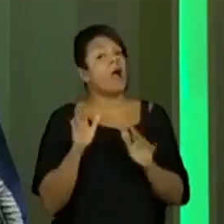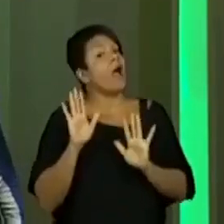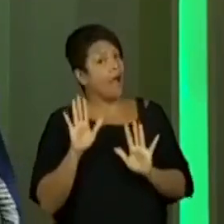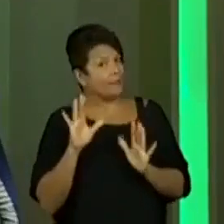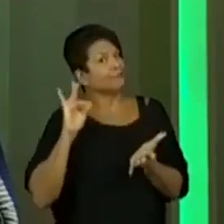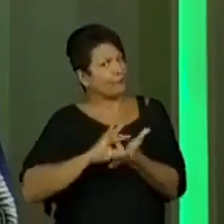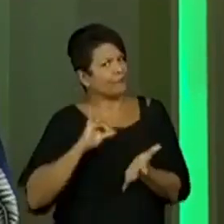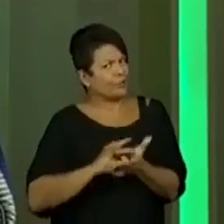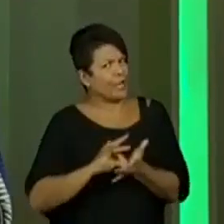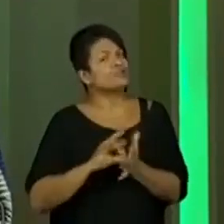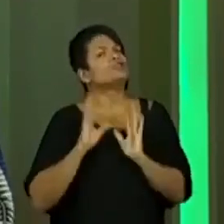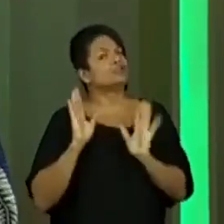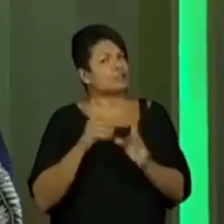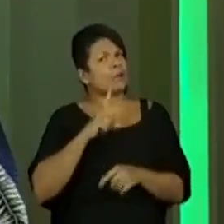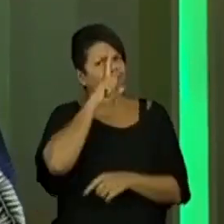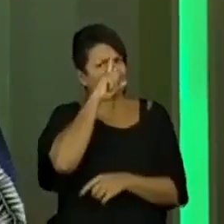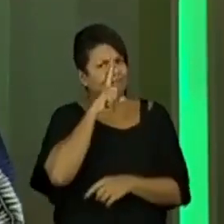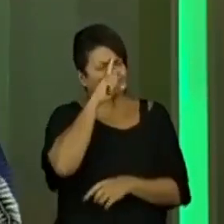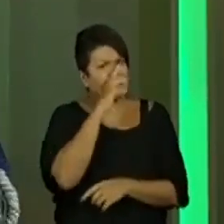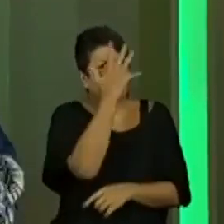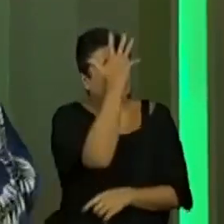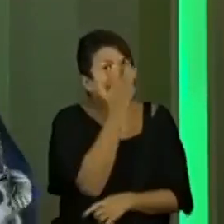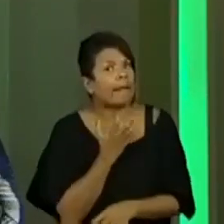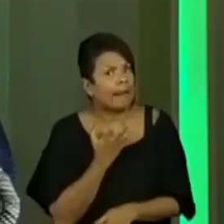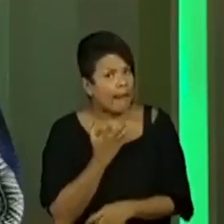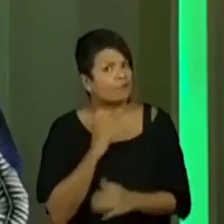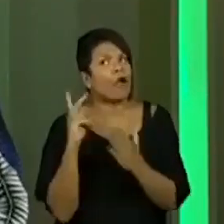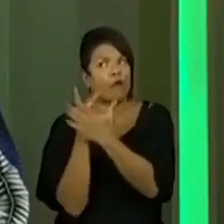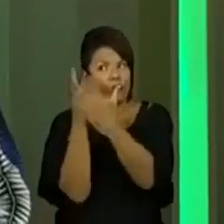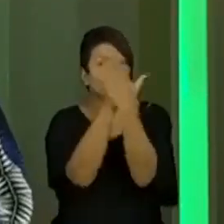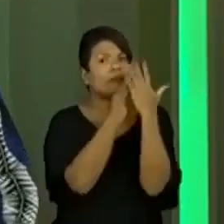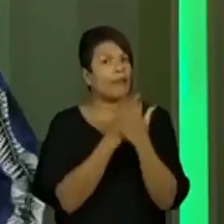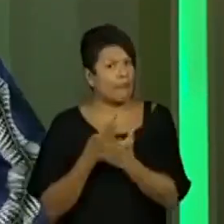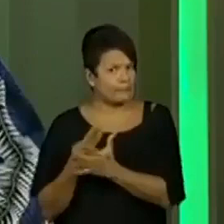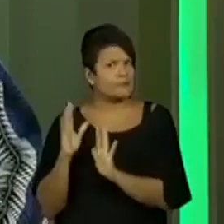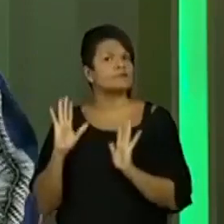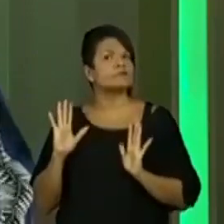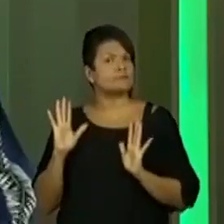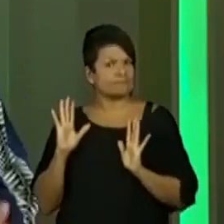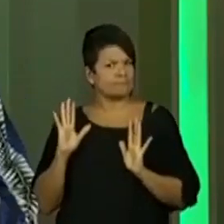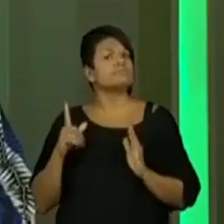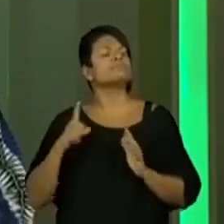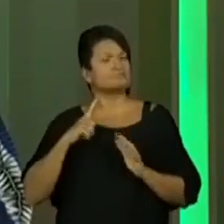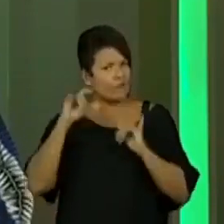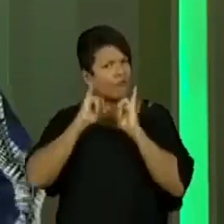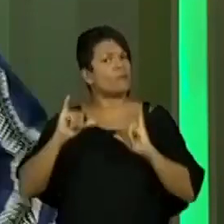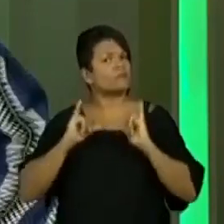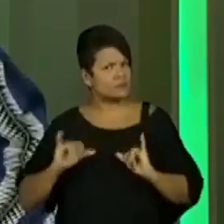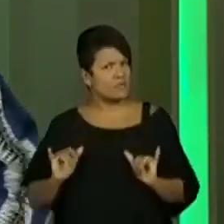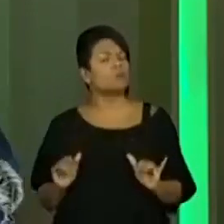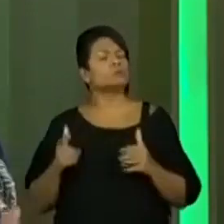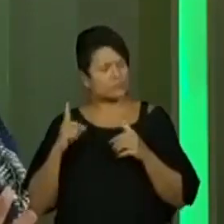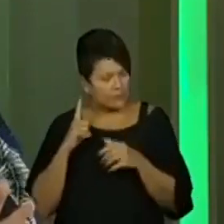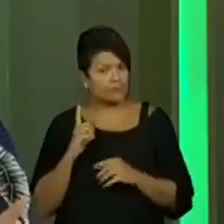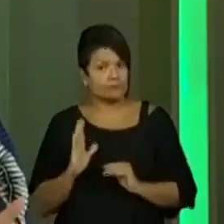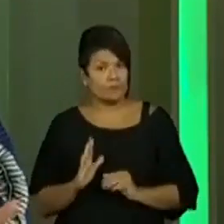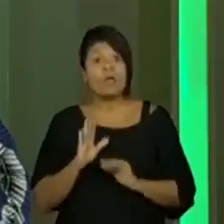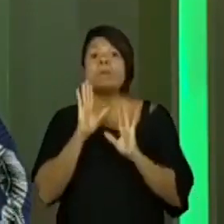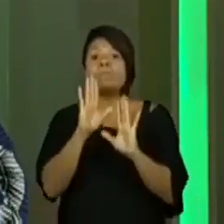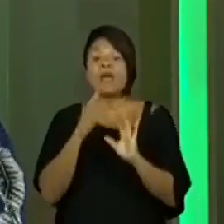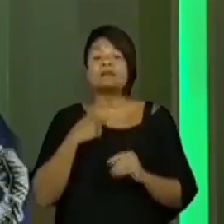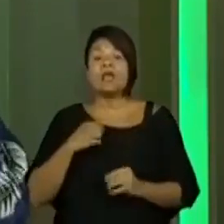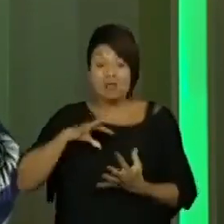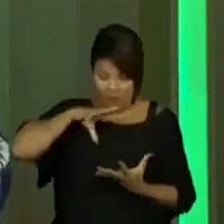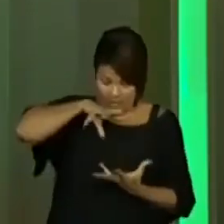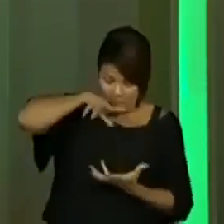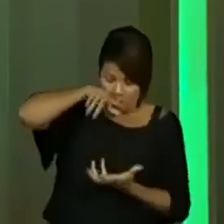algumas coisas bem graves acontecendo, mas imagine que toda a água do planeta acabou.